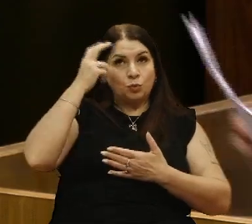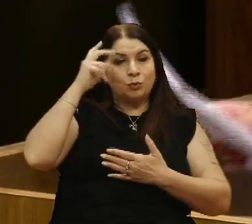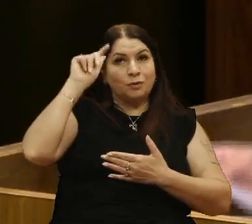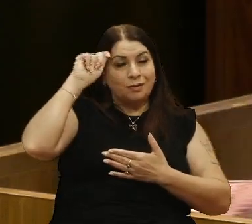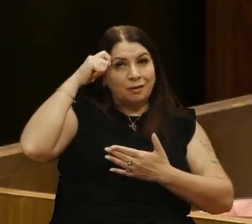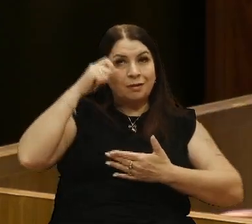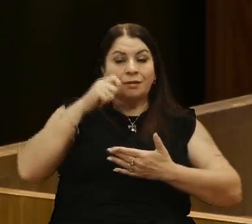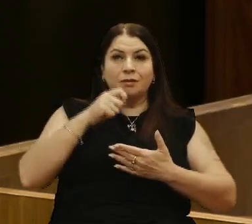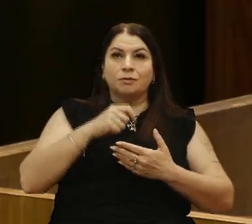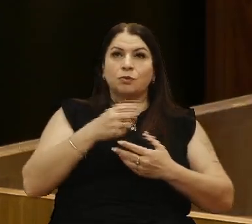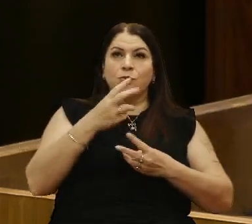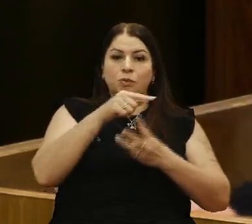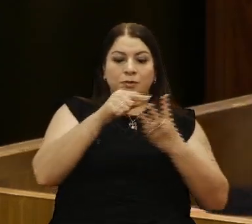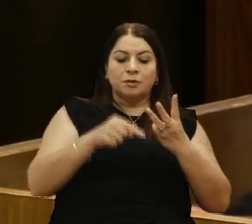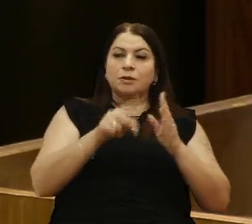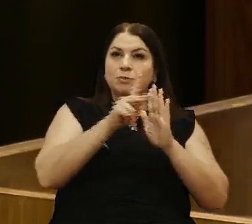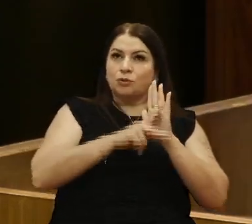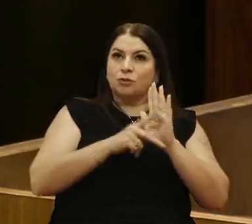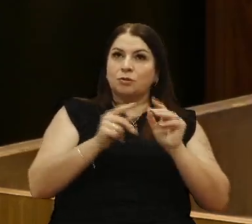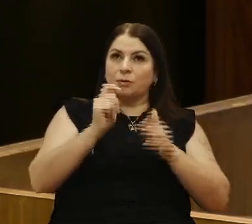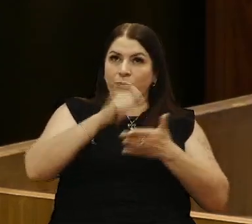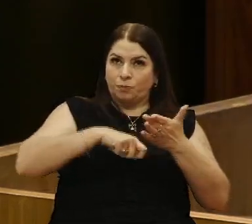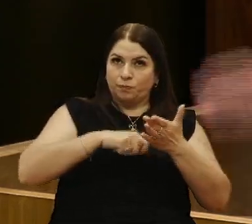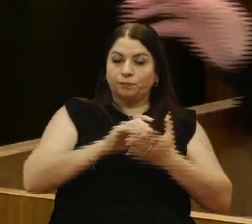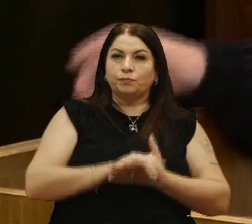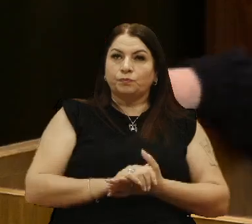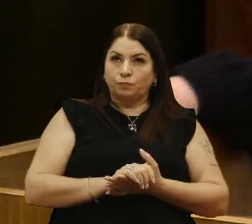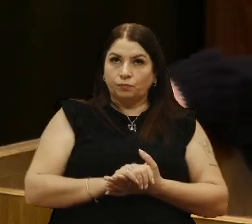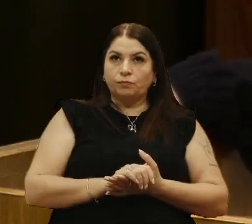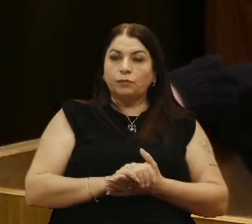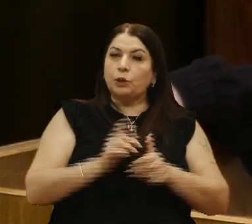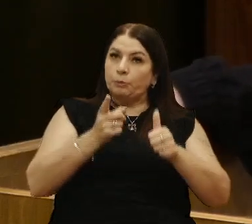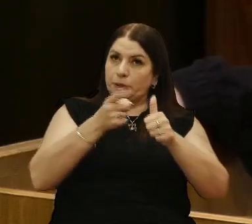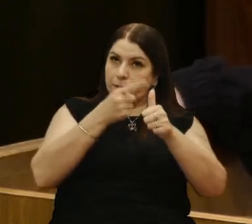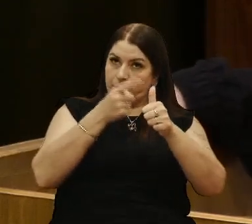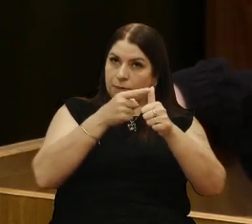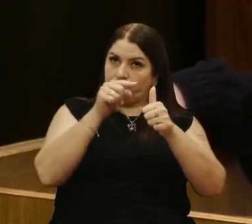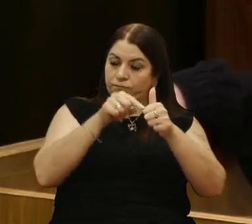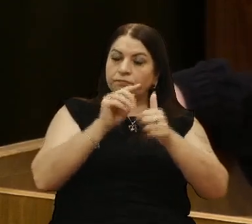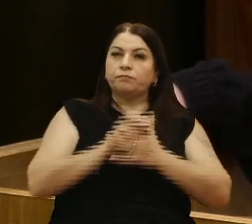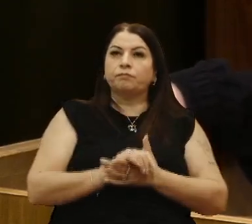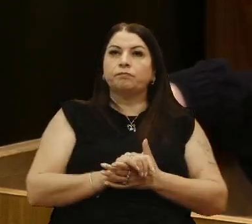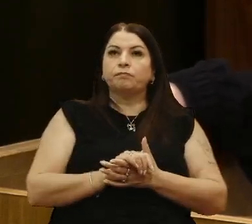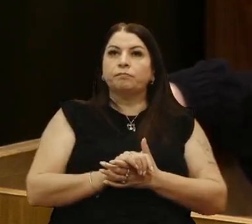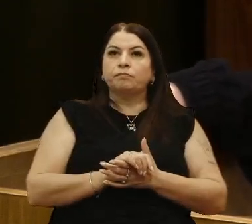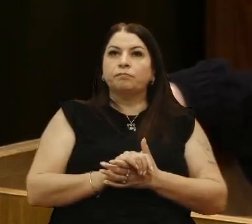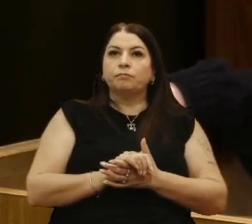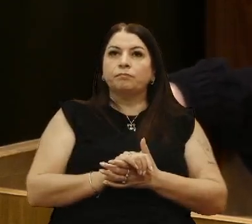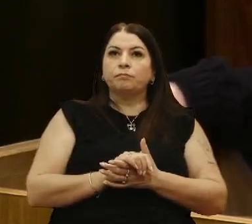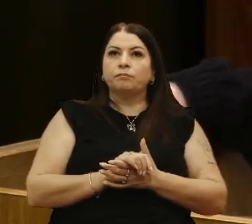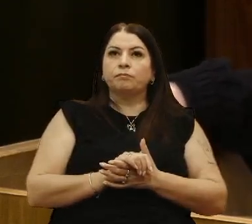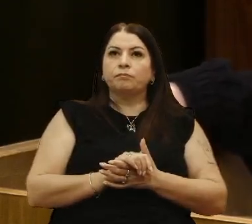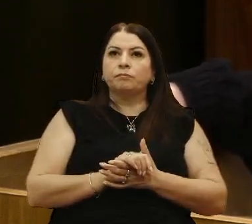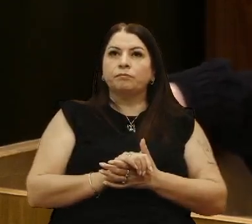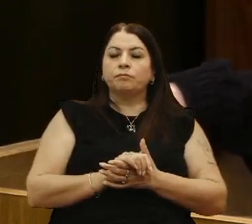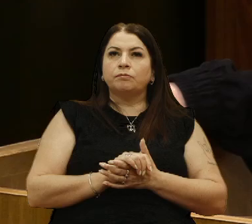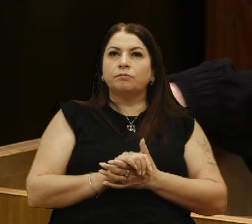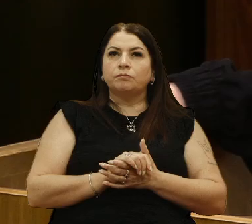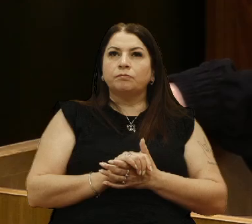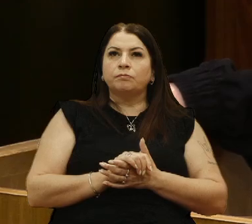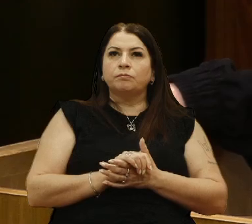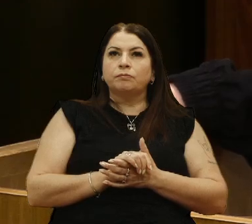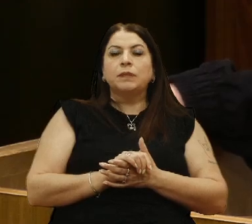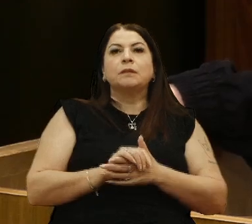negra nos 3 projetos que nós protocolamos. O primeiro projeto é o Banco Municipal